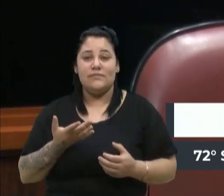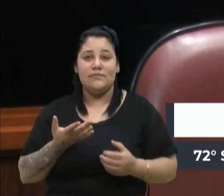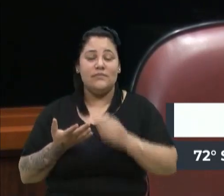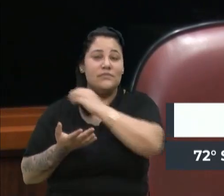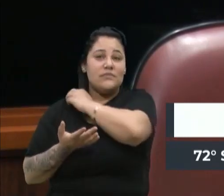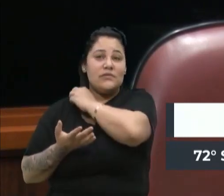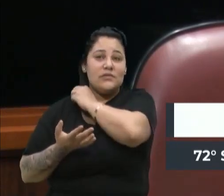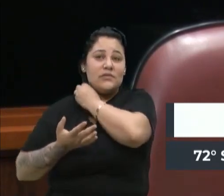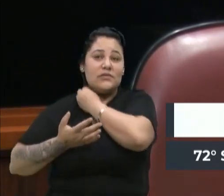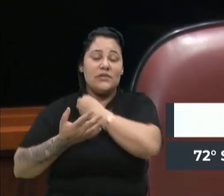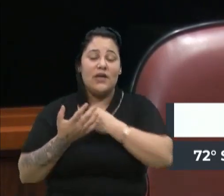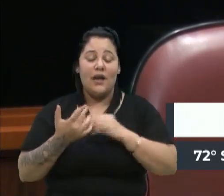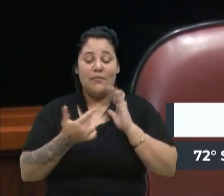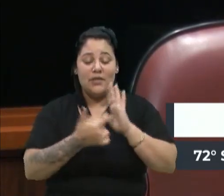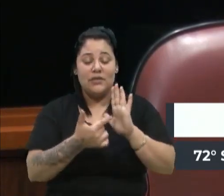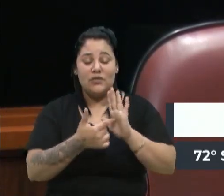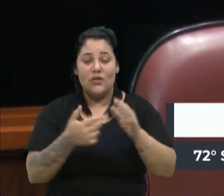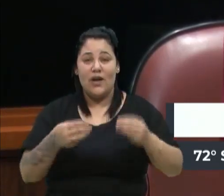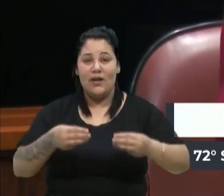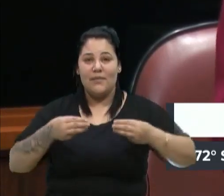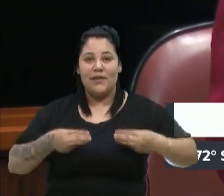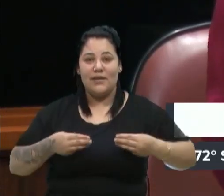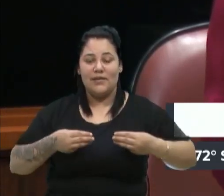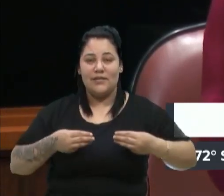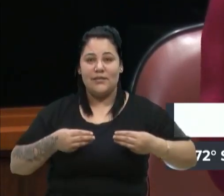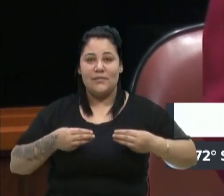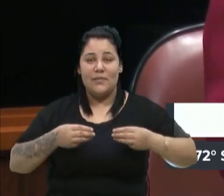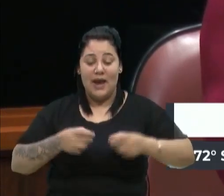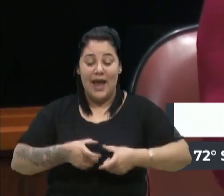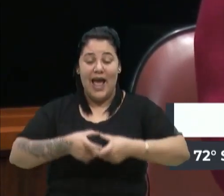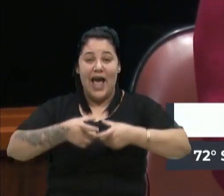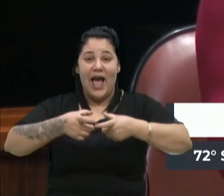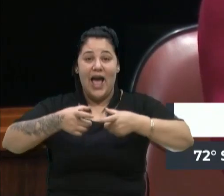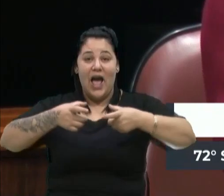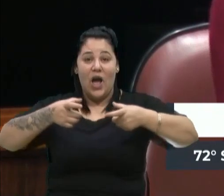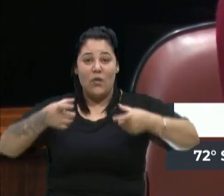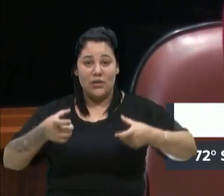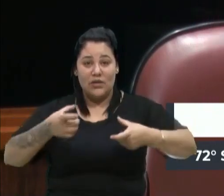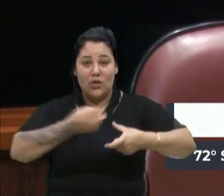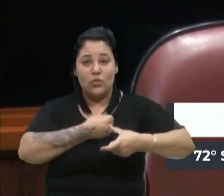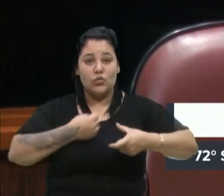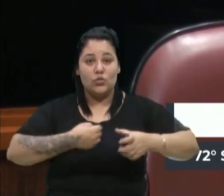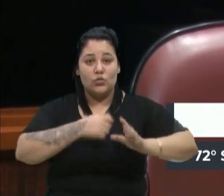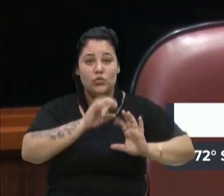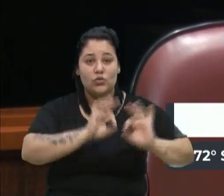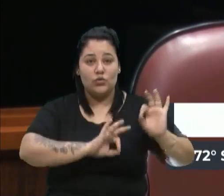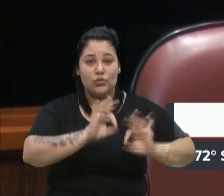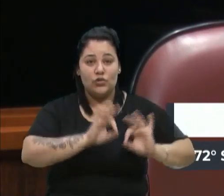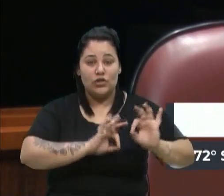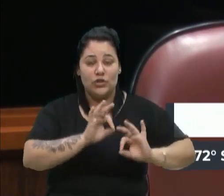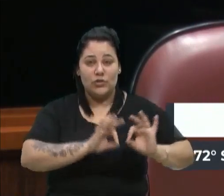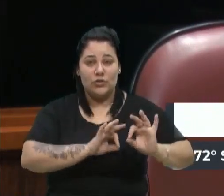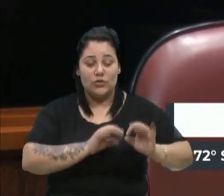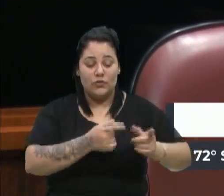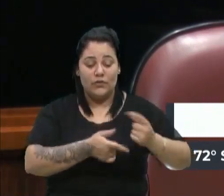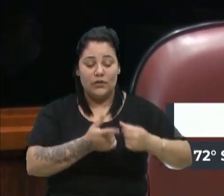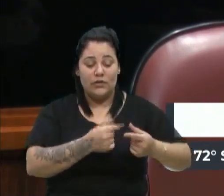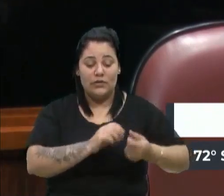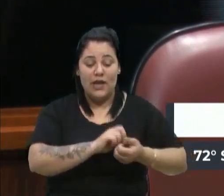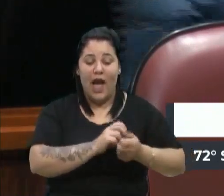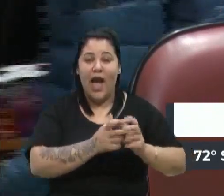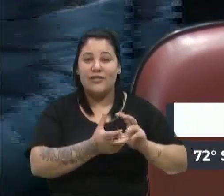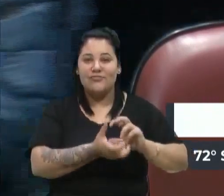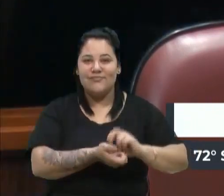Apresentou a emenda para aumentar o número de projetos no Financiarte.